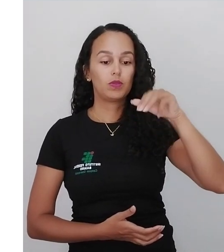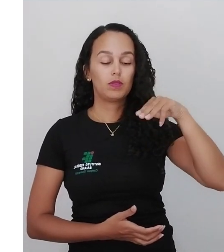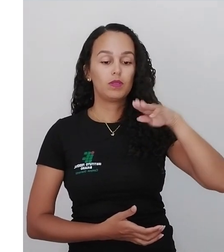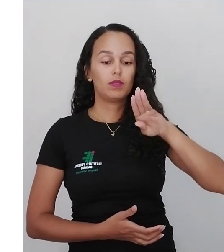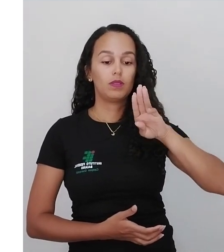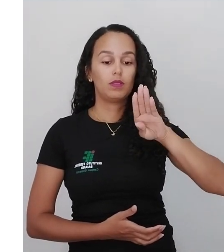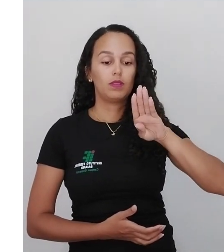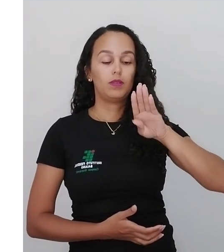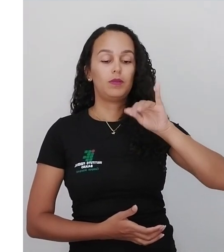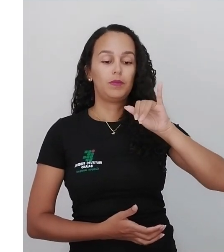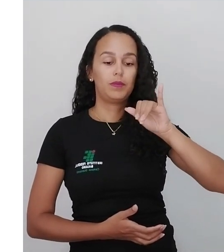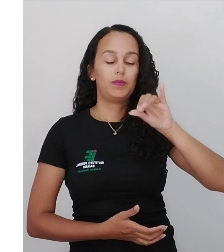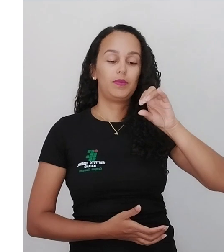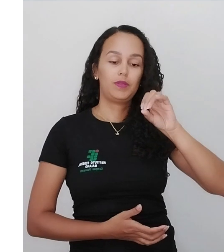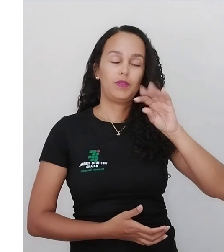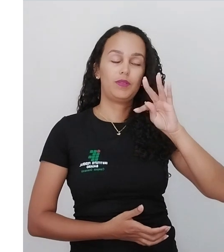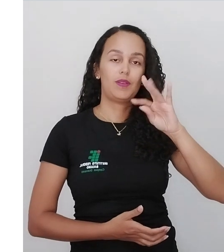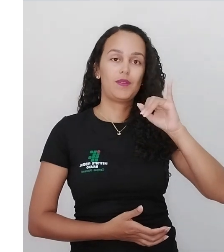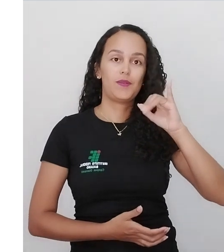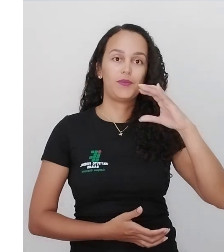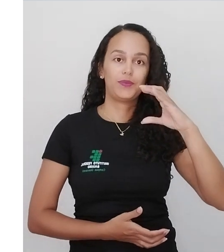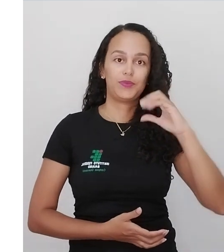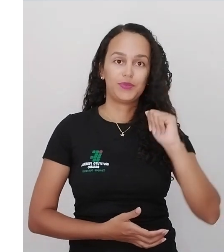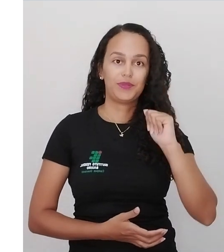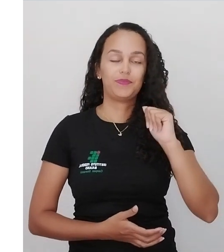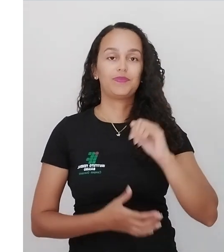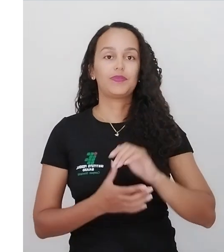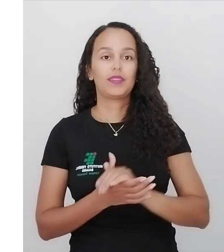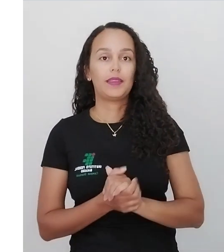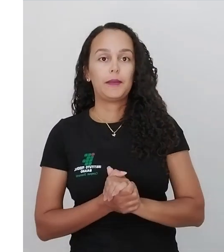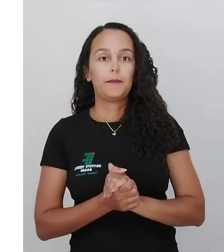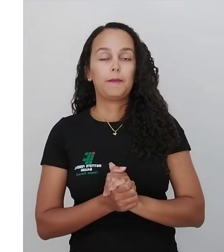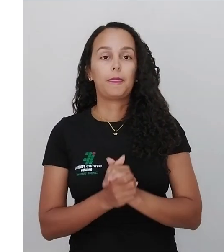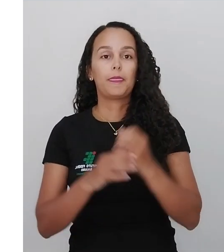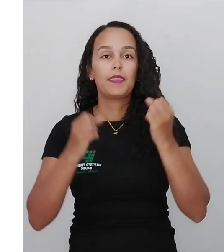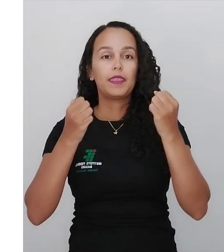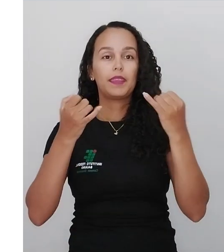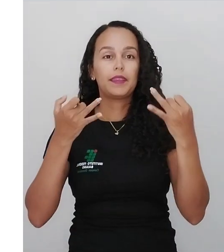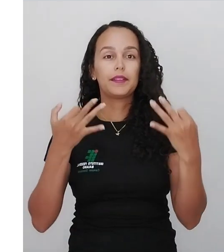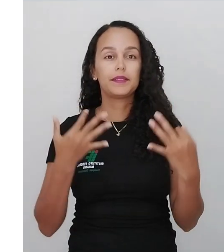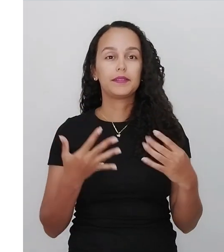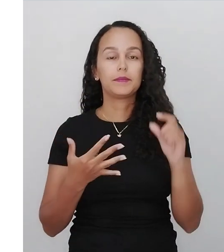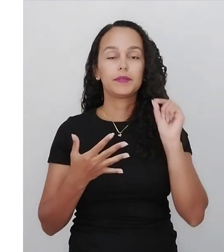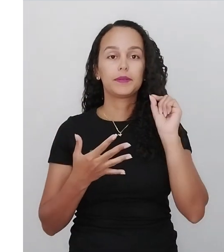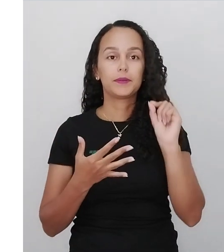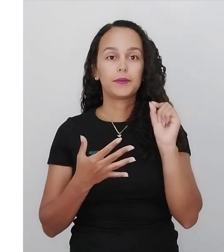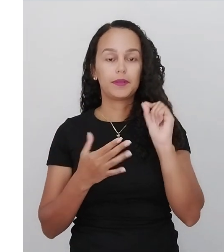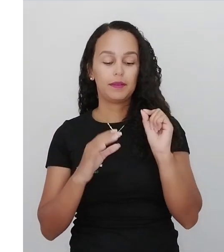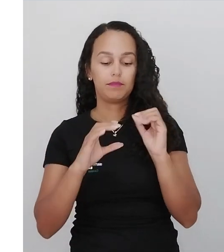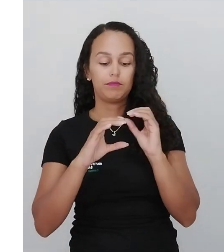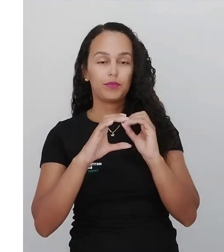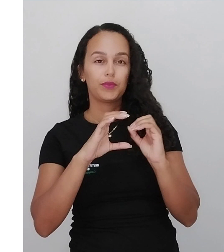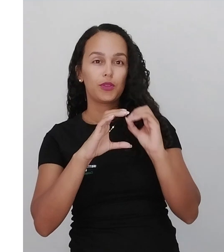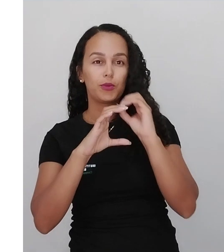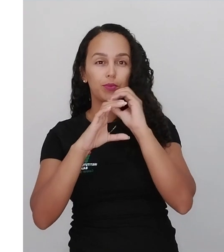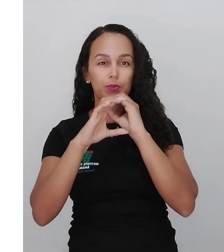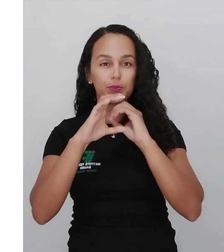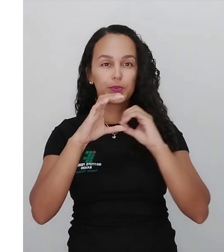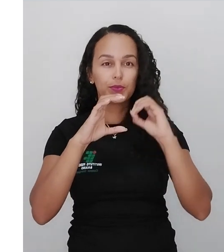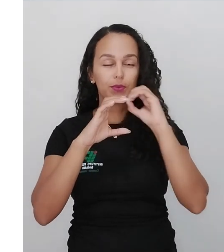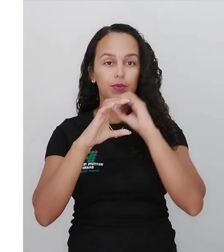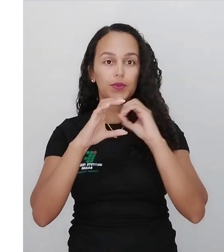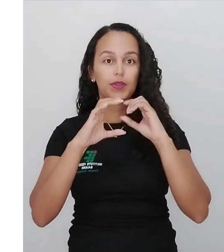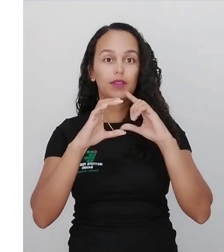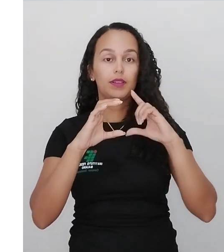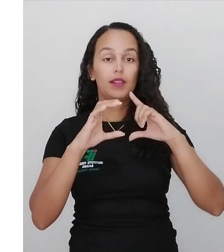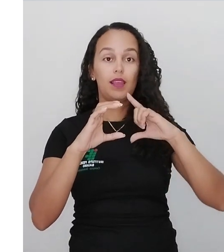para os seres eucarióticos, que são aqueles seres que têm, né, material genético protegido por uma carioteca,